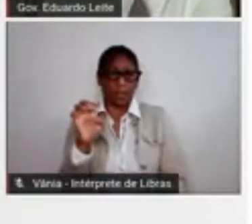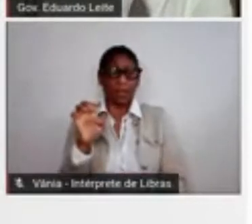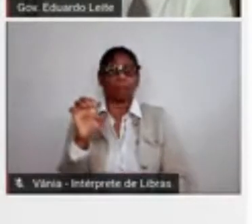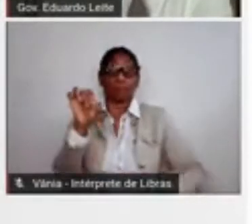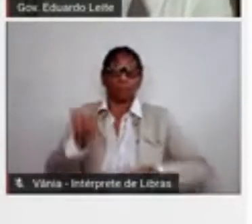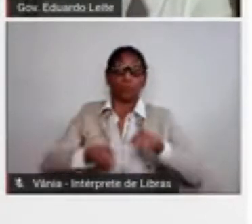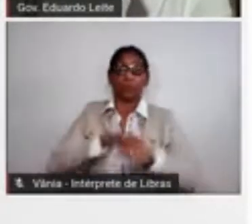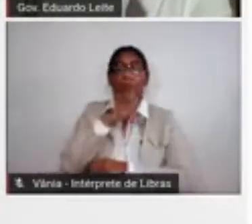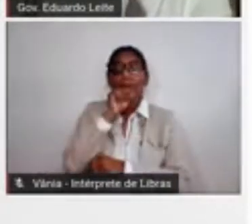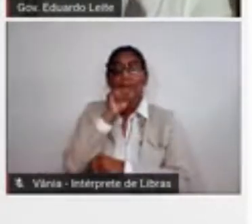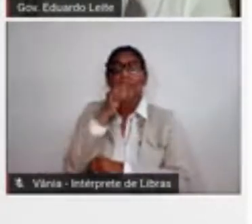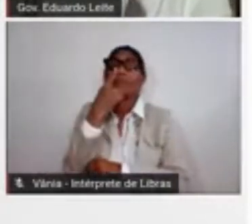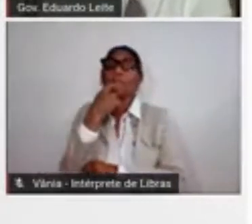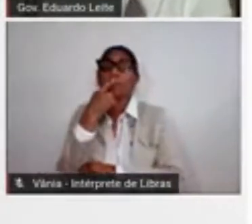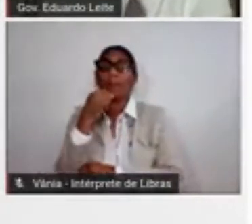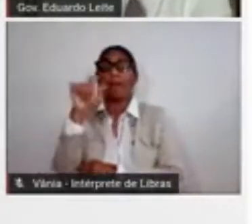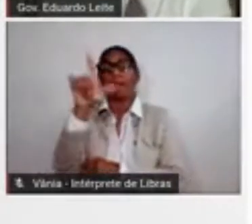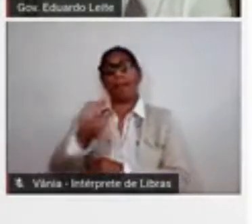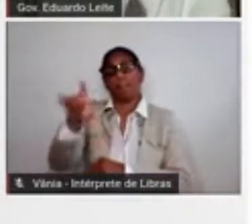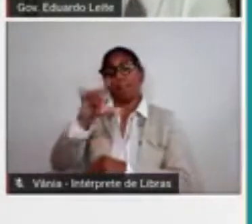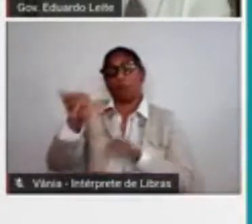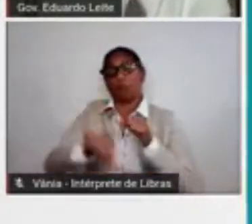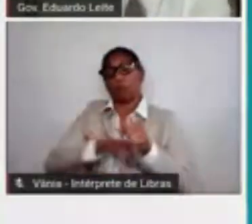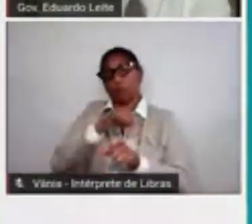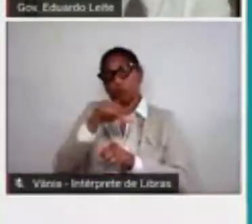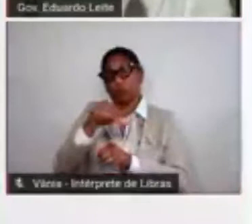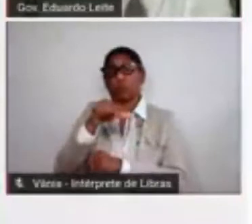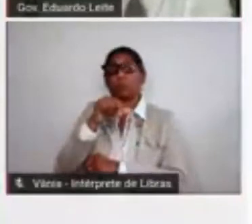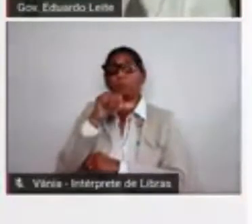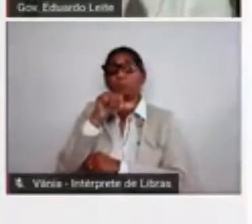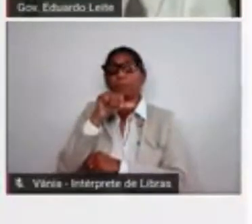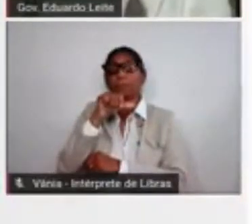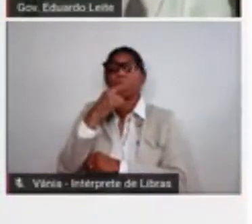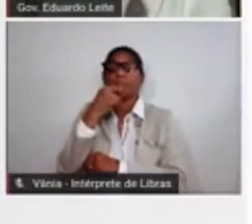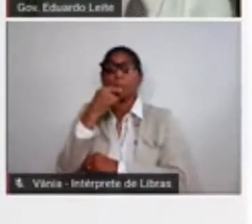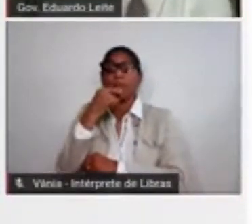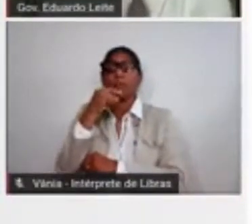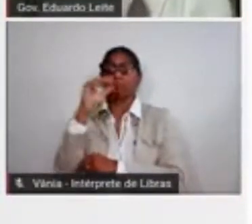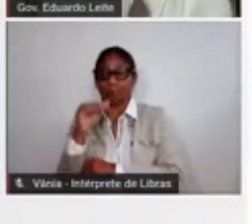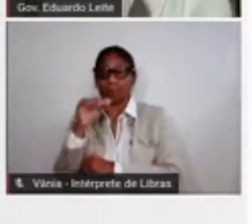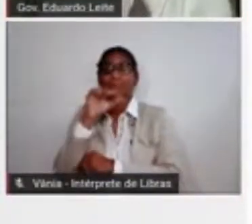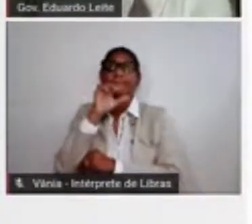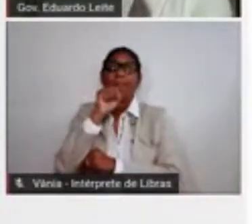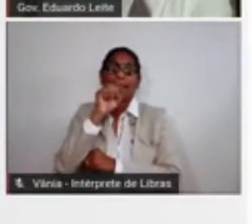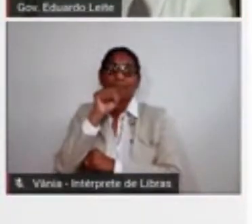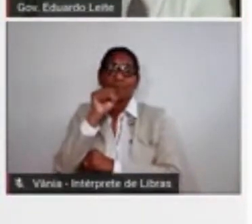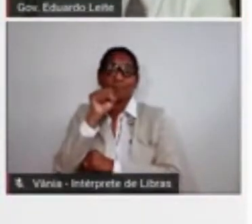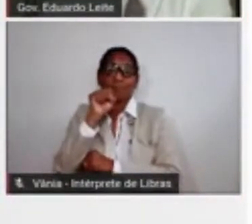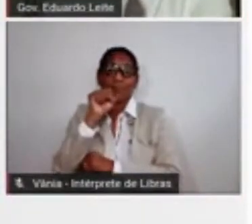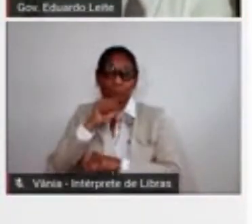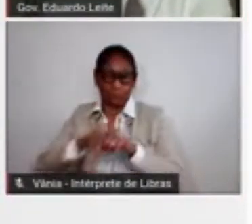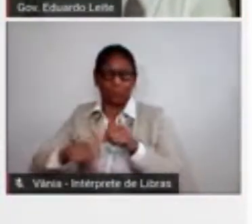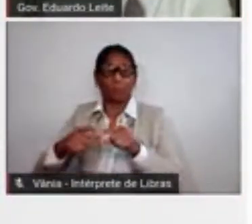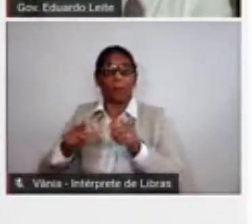vermelha, a região de Lajeado tinha passado da bandeira vermelha para a bandeira laranja. Então, os recursos que